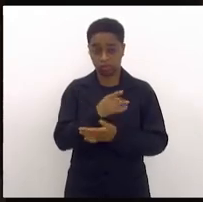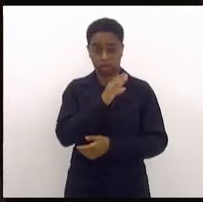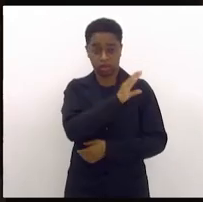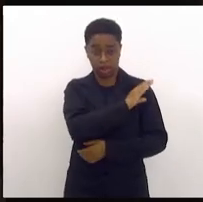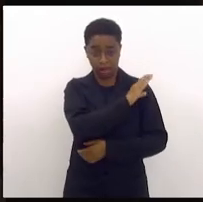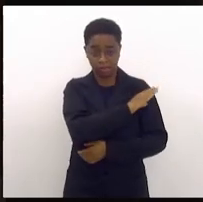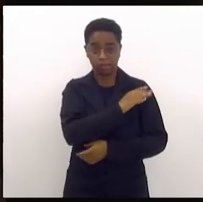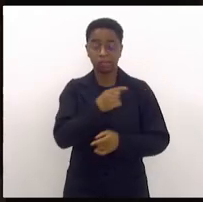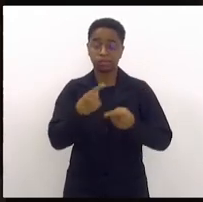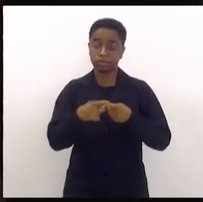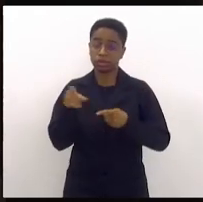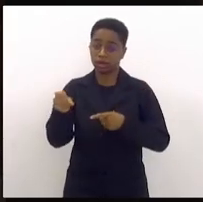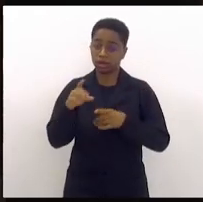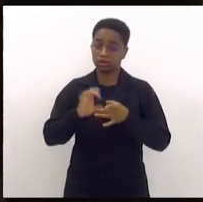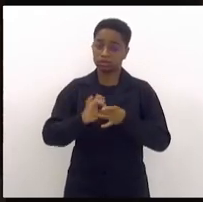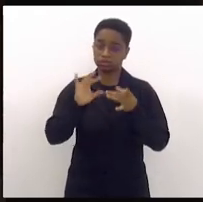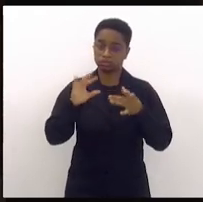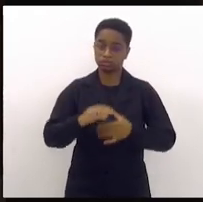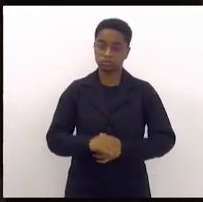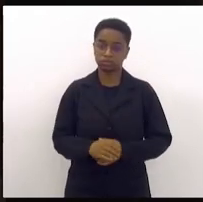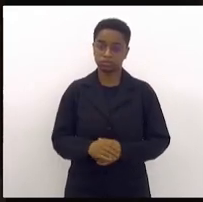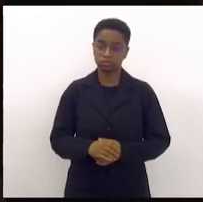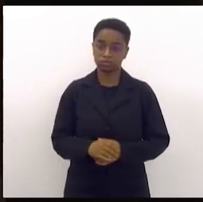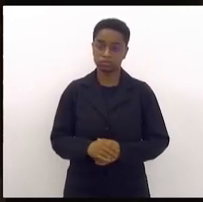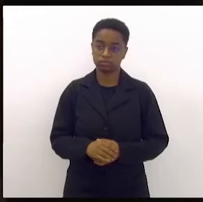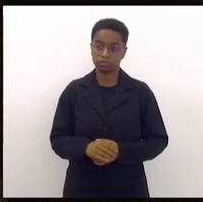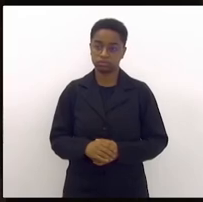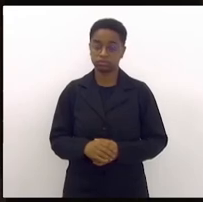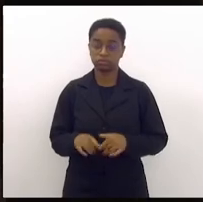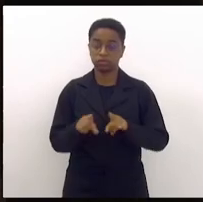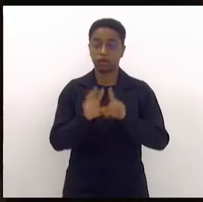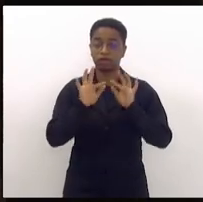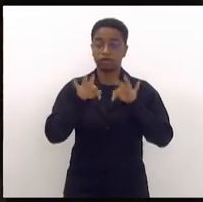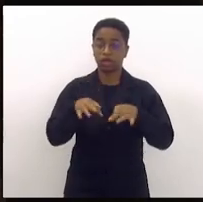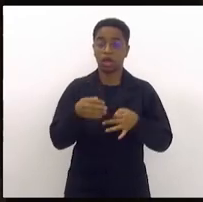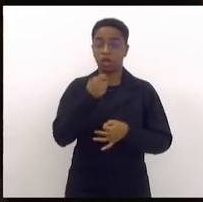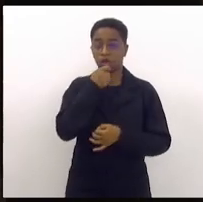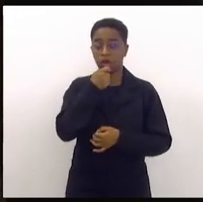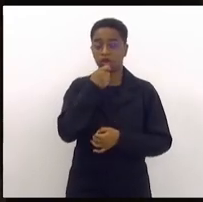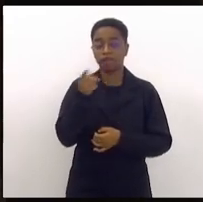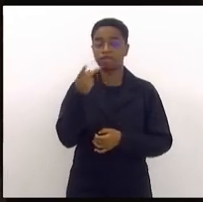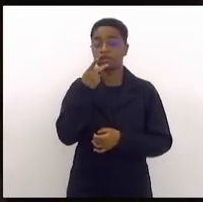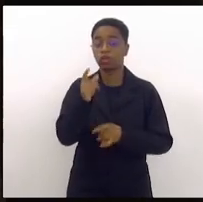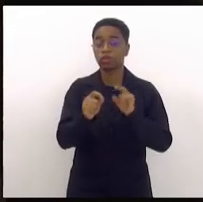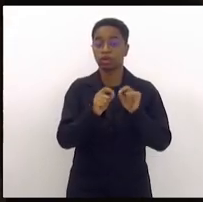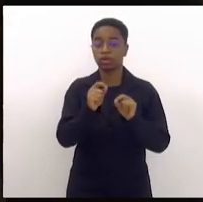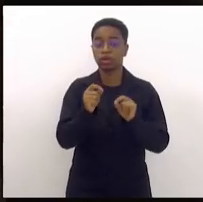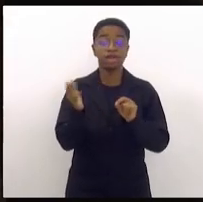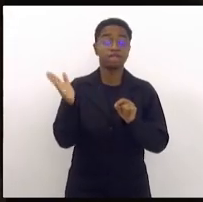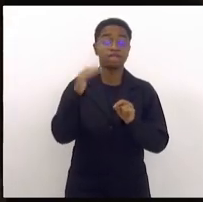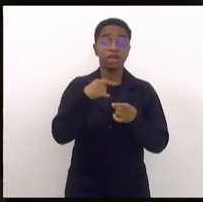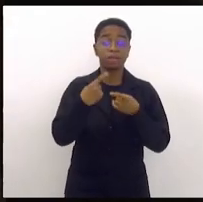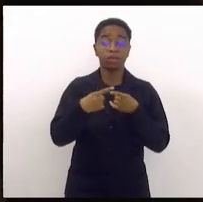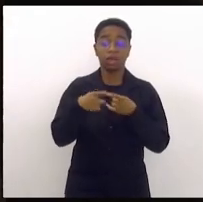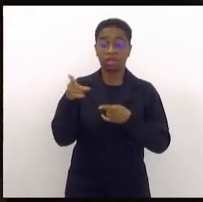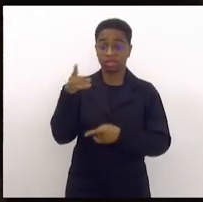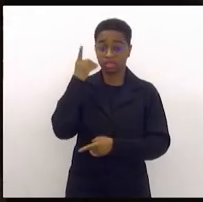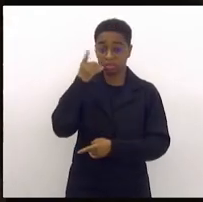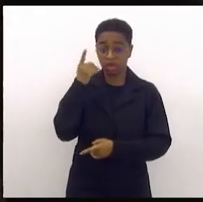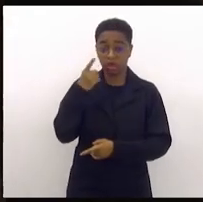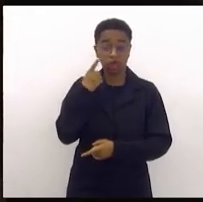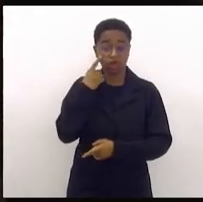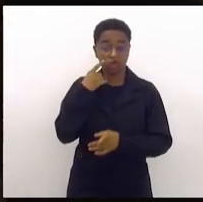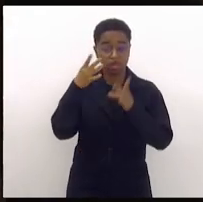é porque tem anuência dessa coordenadora. E aqui no finalzinho do áudio ela fala o seguinte: pessoal, vem porque esse deputado olha